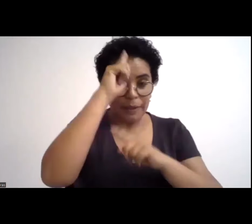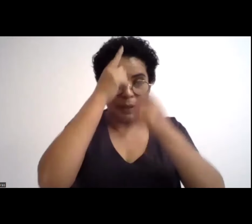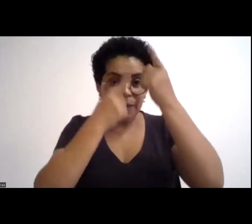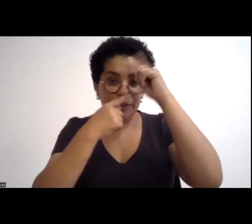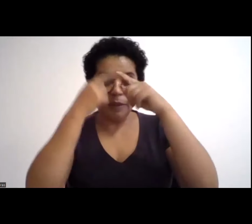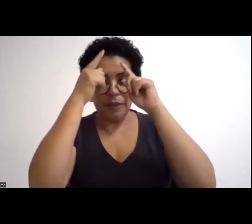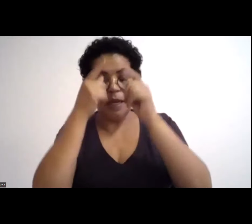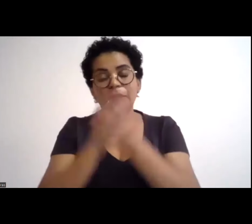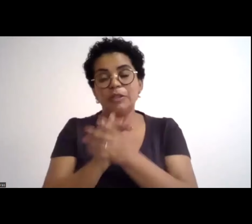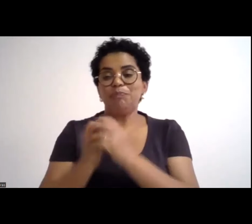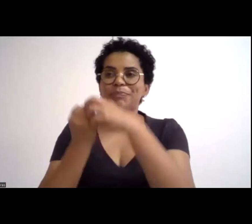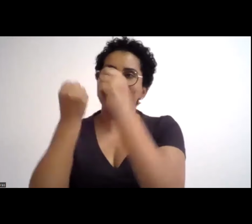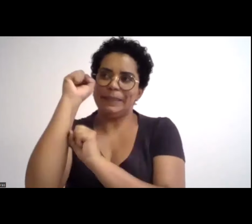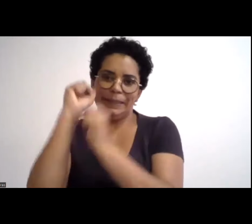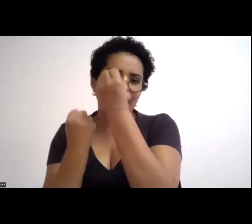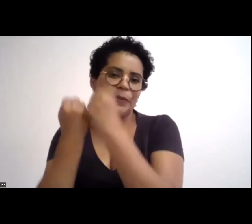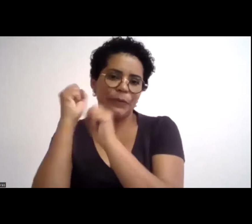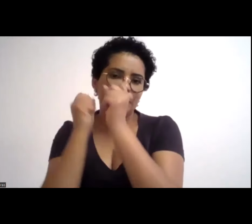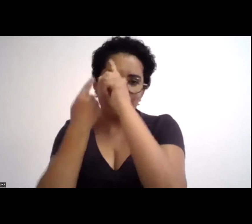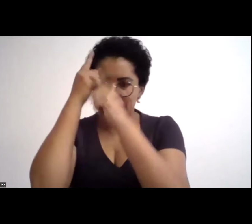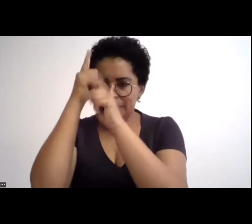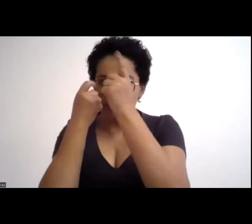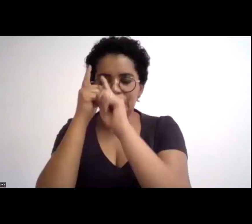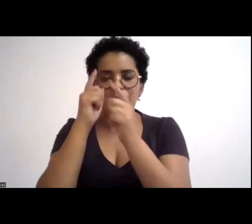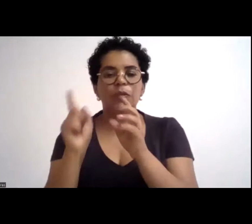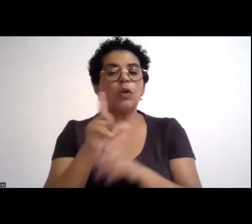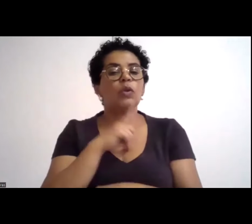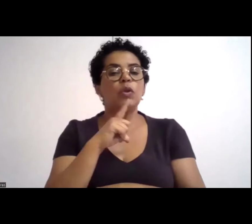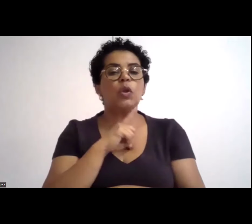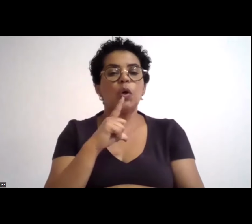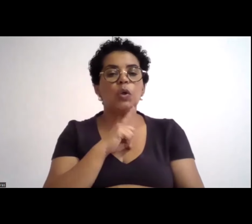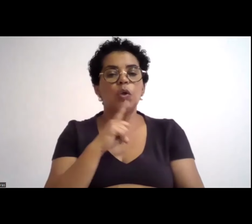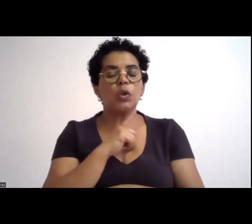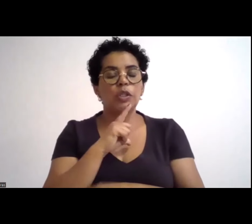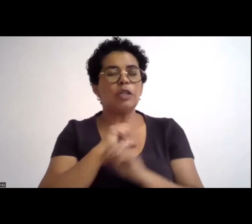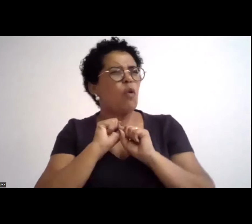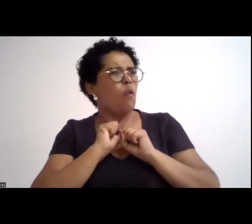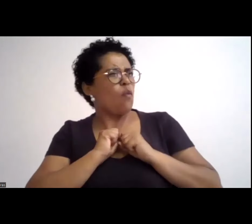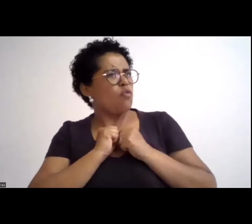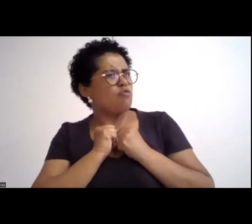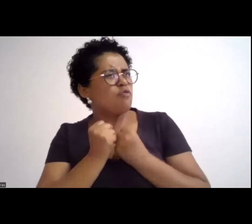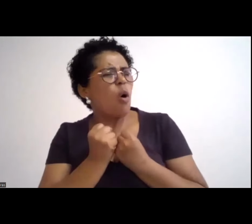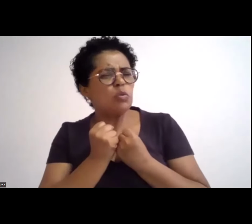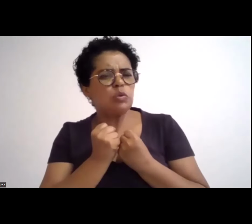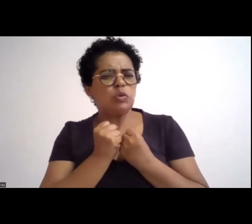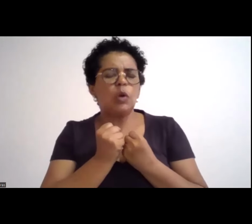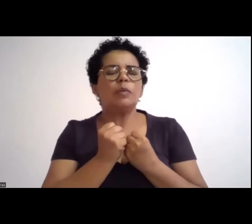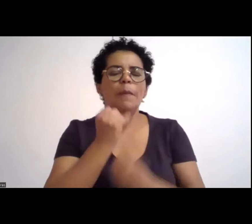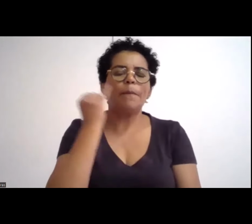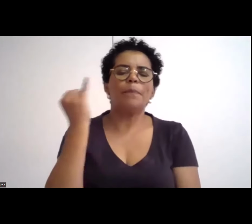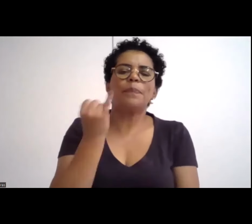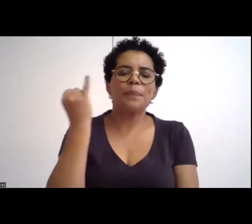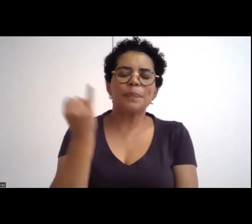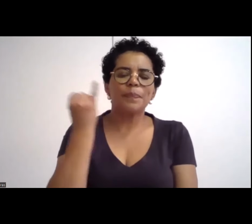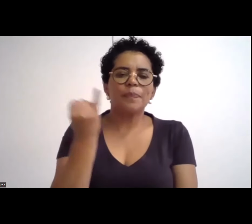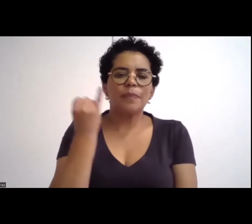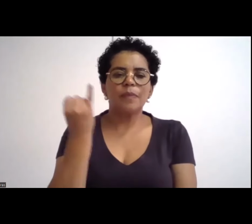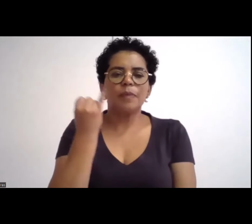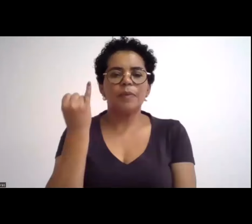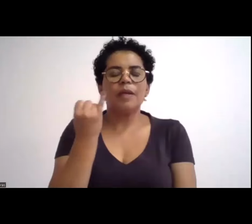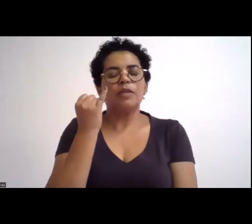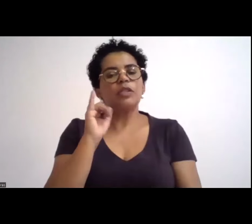indústrias criativas. E aí nós temos um fosso grande, né, que é muito importante que a gente, digamos